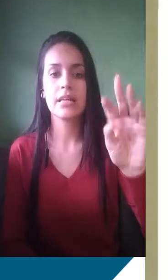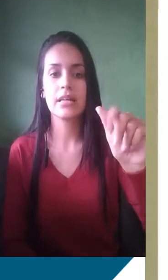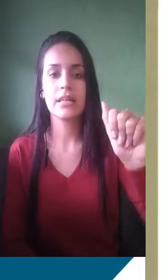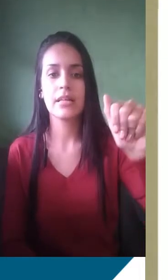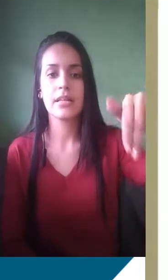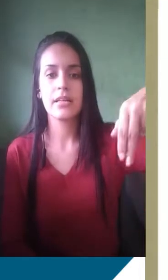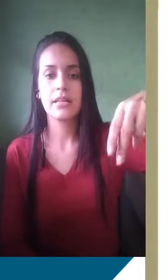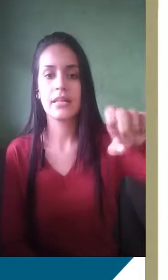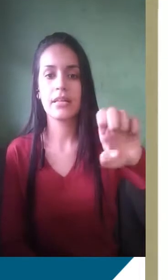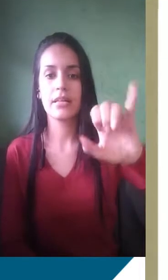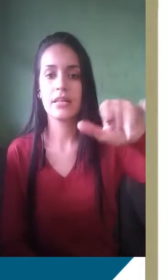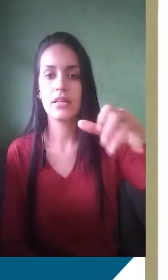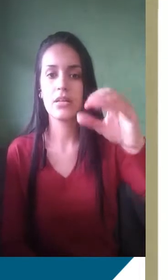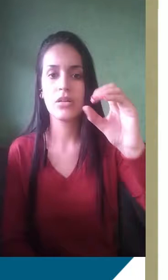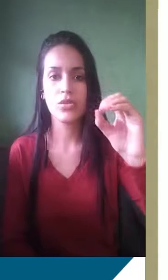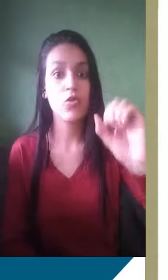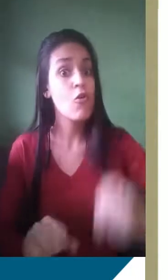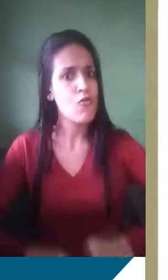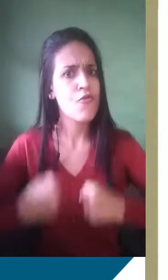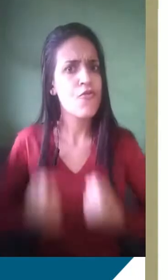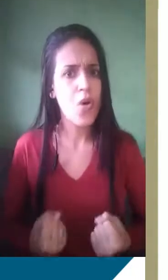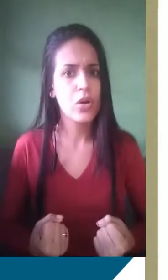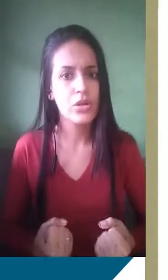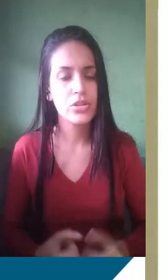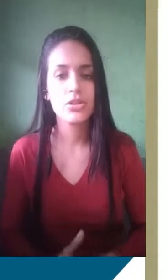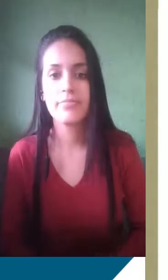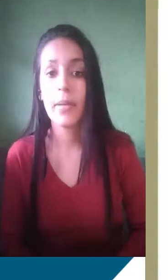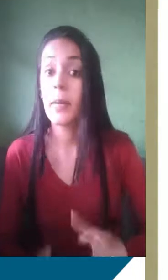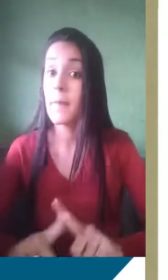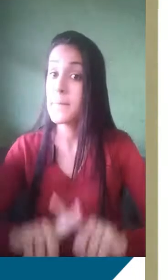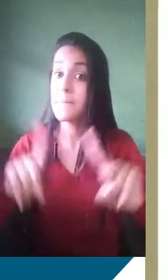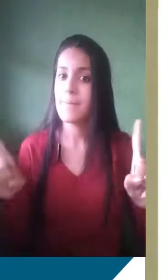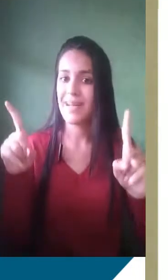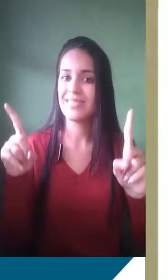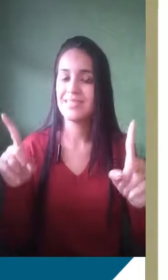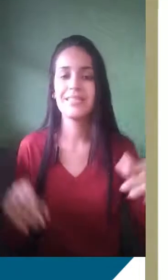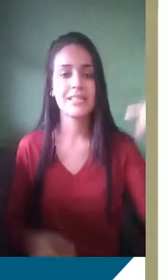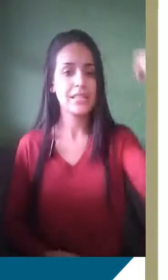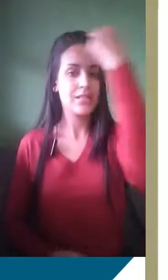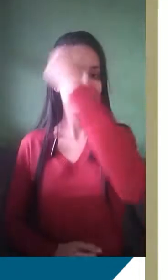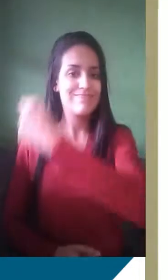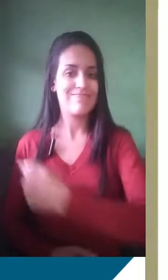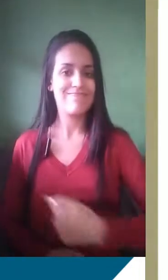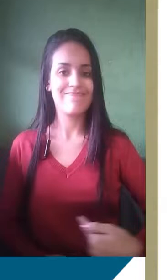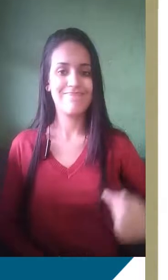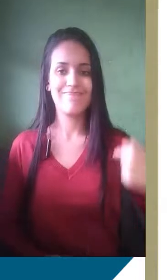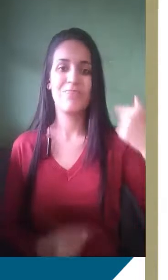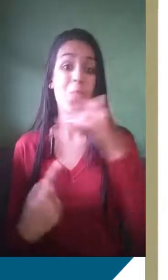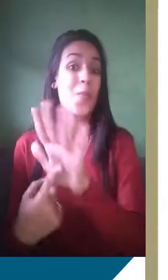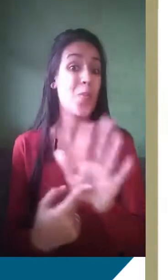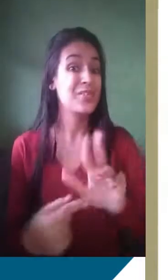raquitismo exaustivo dos mestiços neurastênicos do litoral. A sua aparência, entretanto, ao primeiro lance de